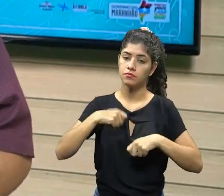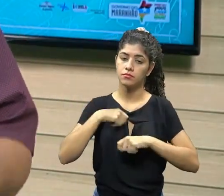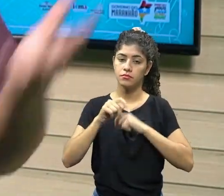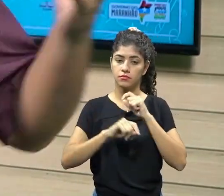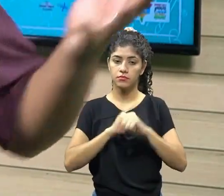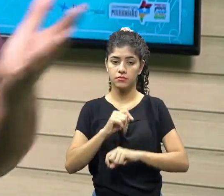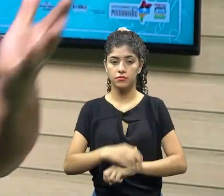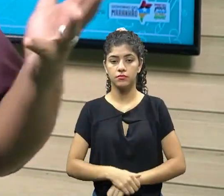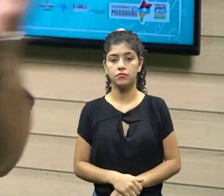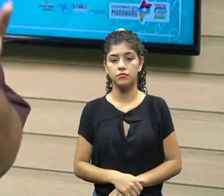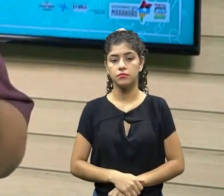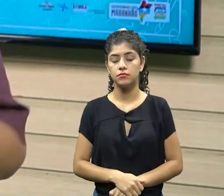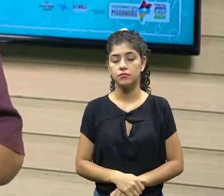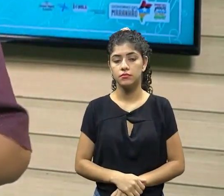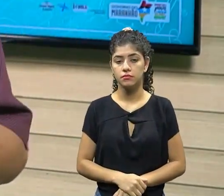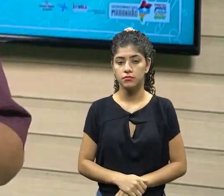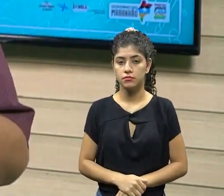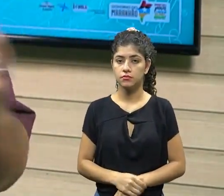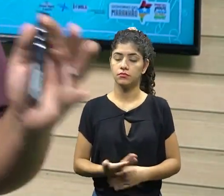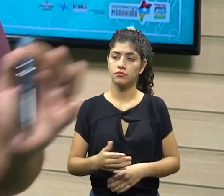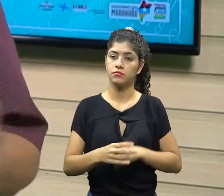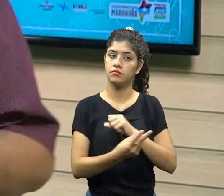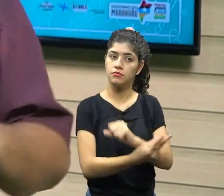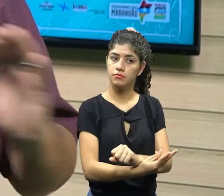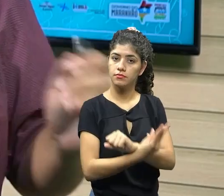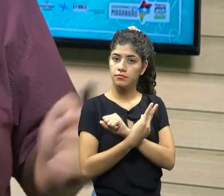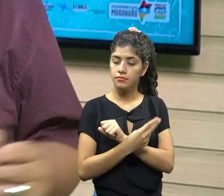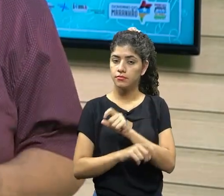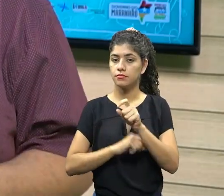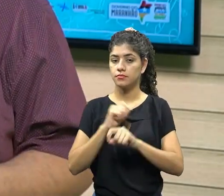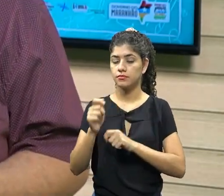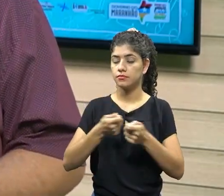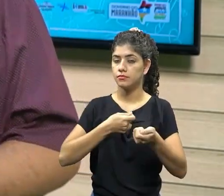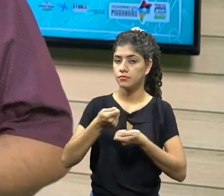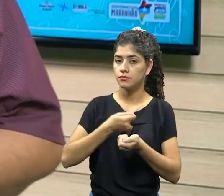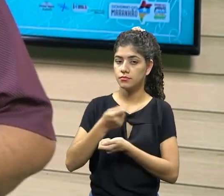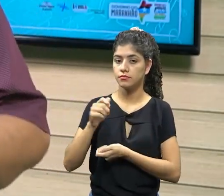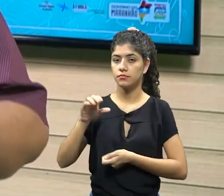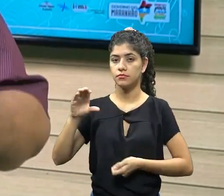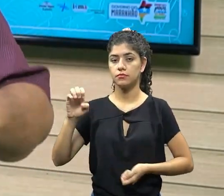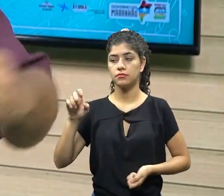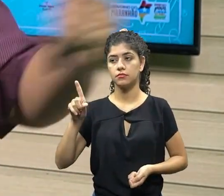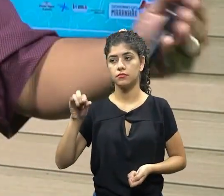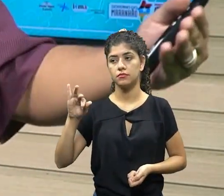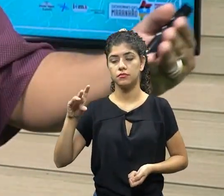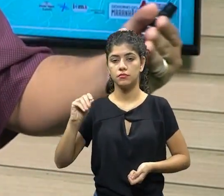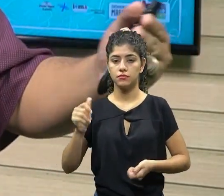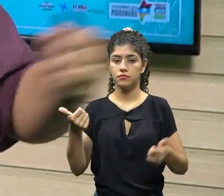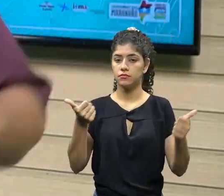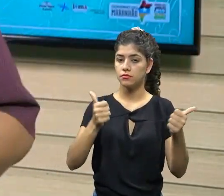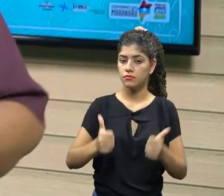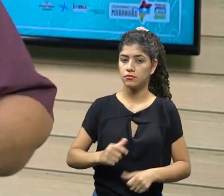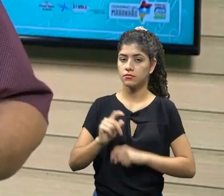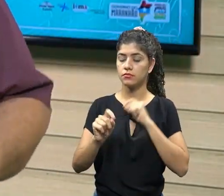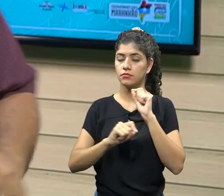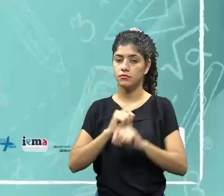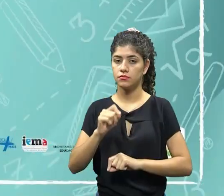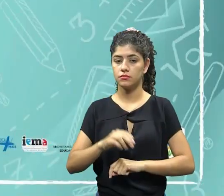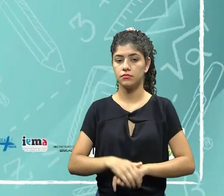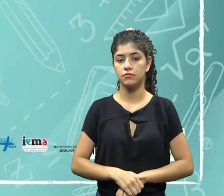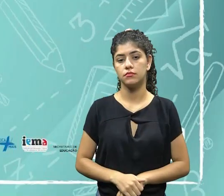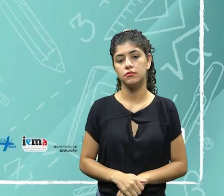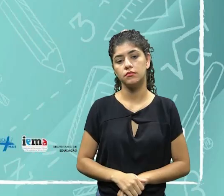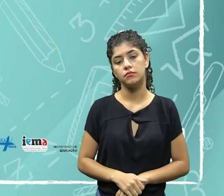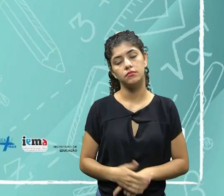empréstimo. Então, essa é a administração de crédito, exatamente essa análise de empréstimos a receber e a pagar, tá